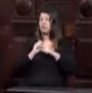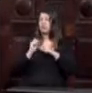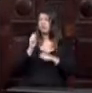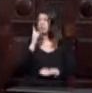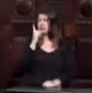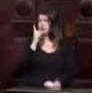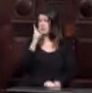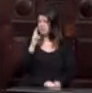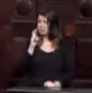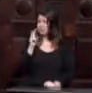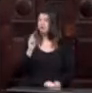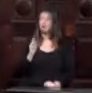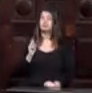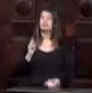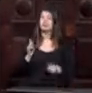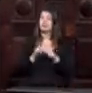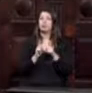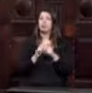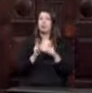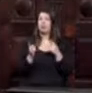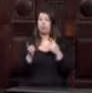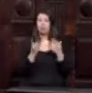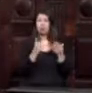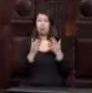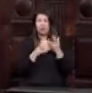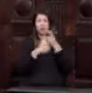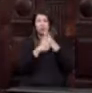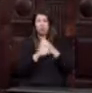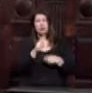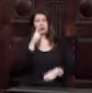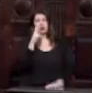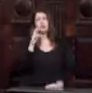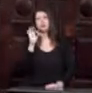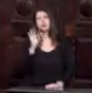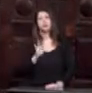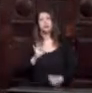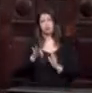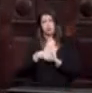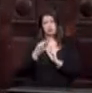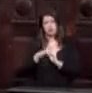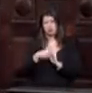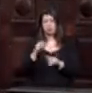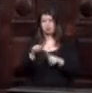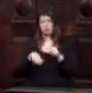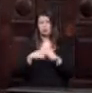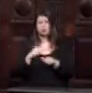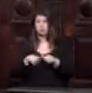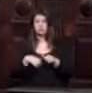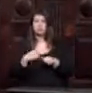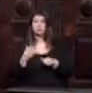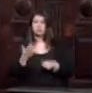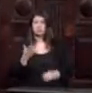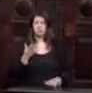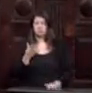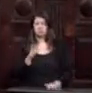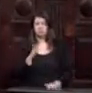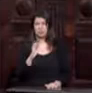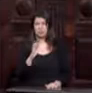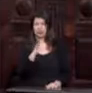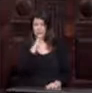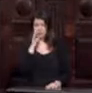15, ainda colocando mais 15% de correção, se levando aí